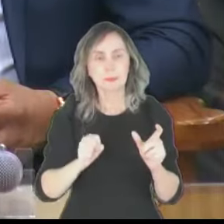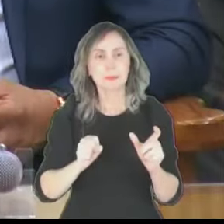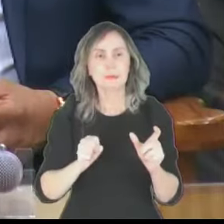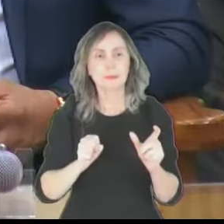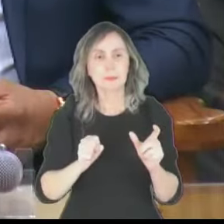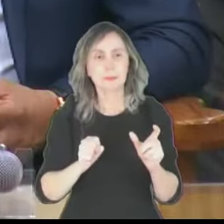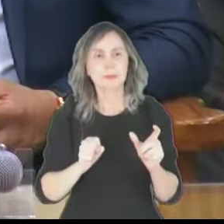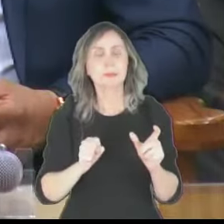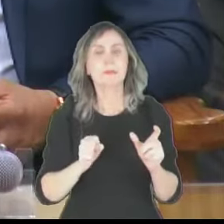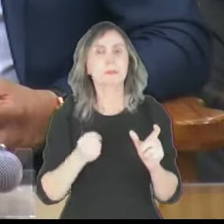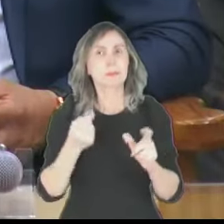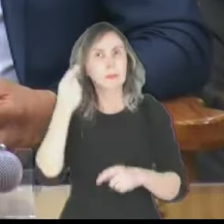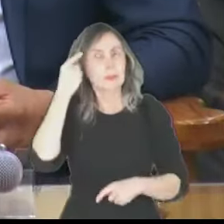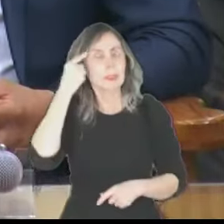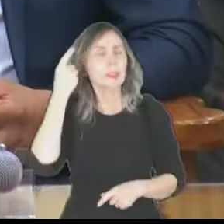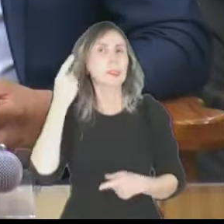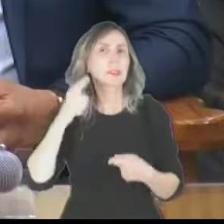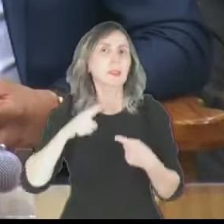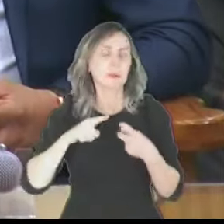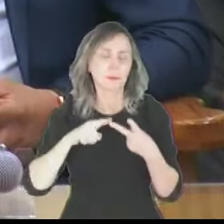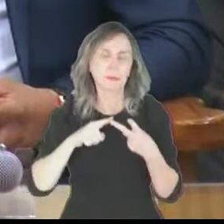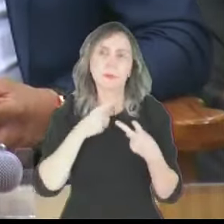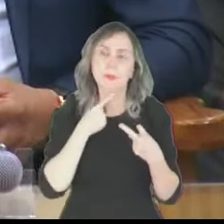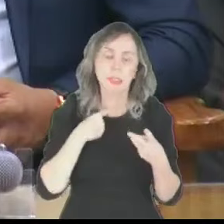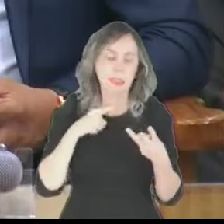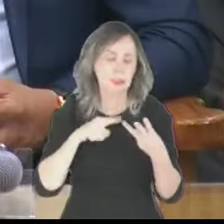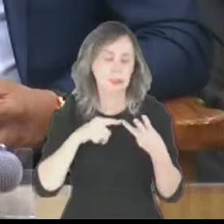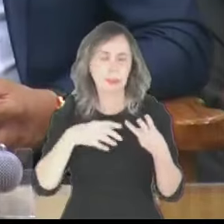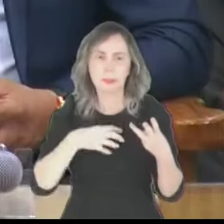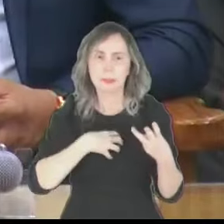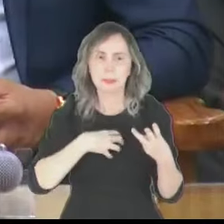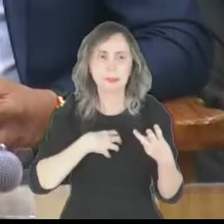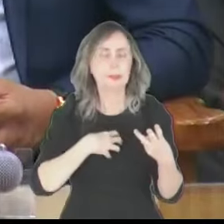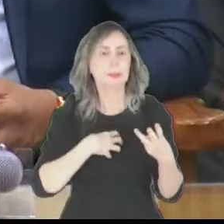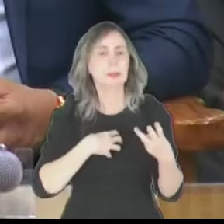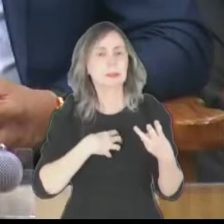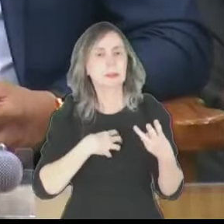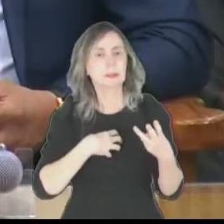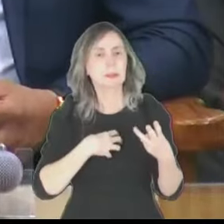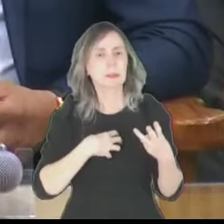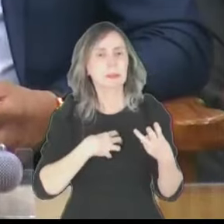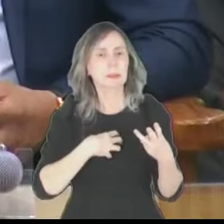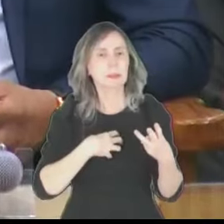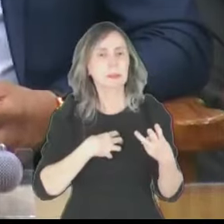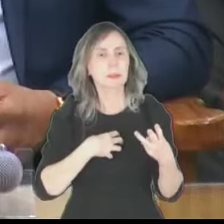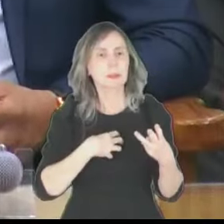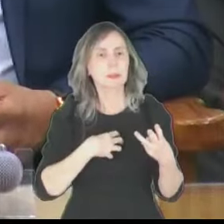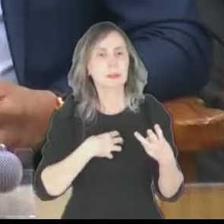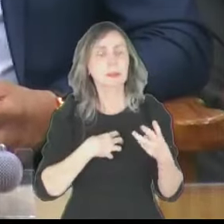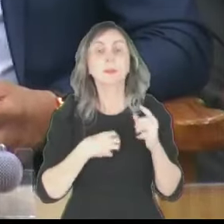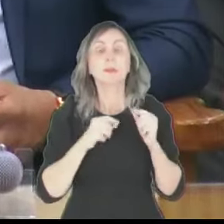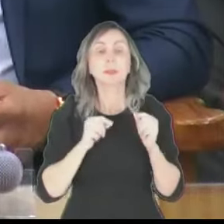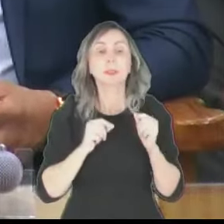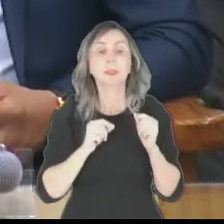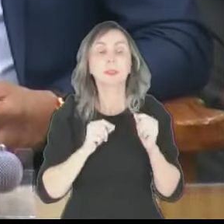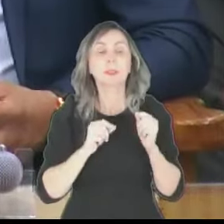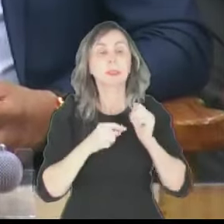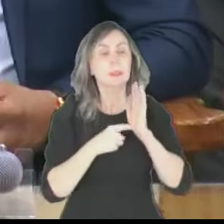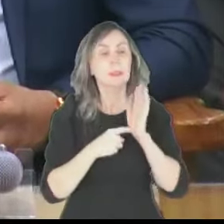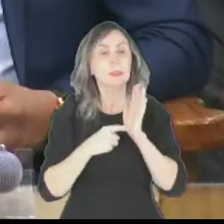pensamento, vontade, sentimento que é o que apresenteis